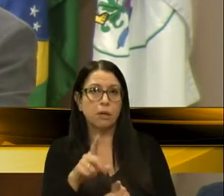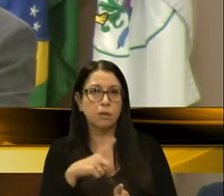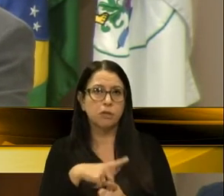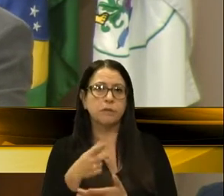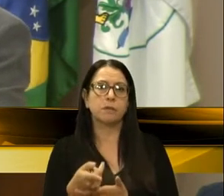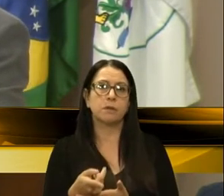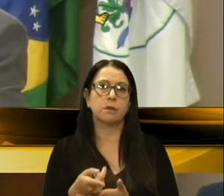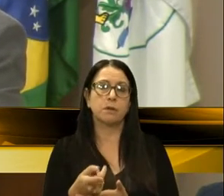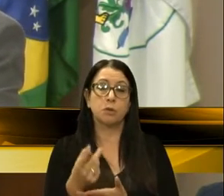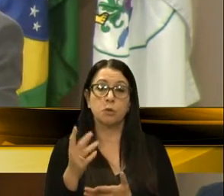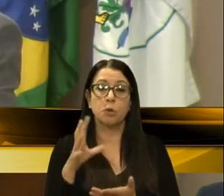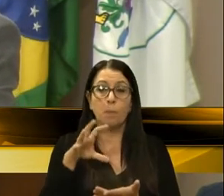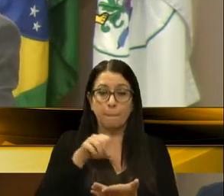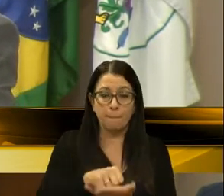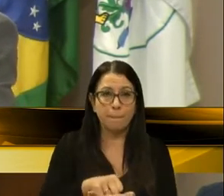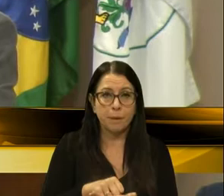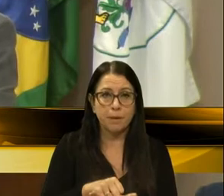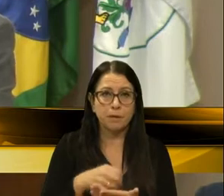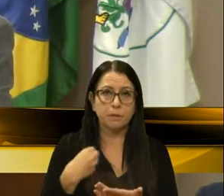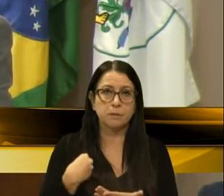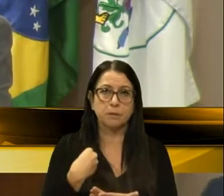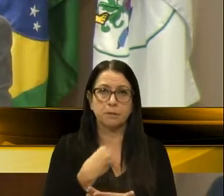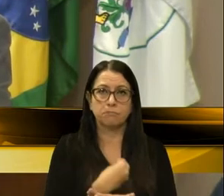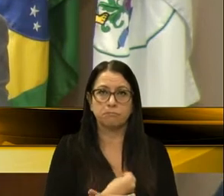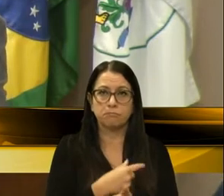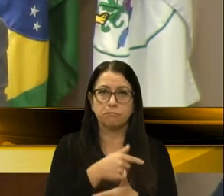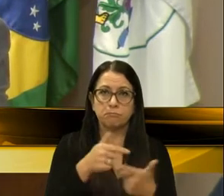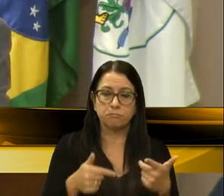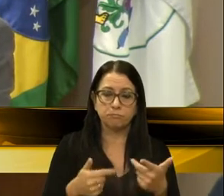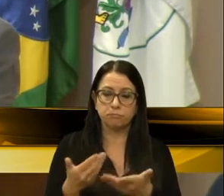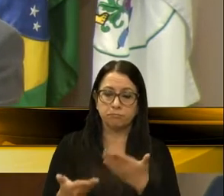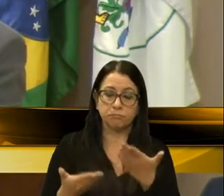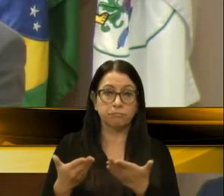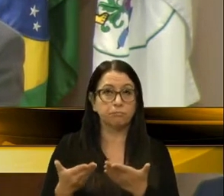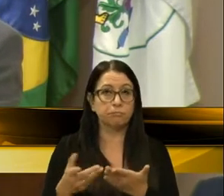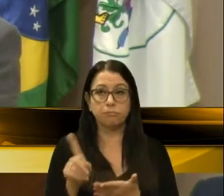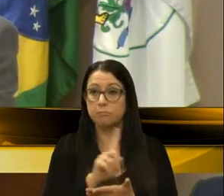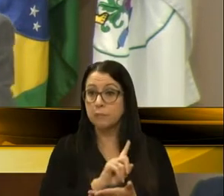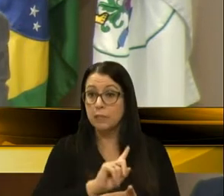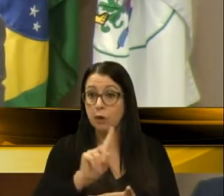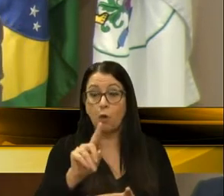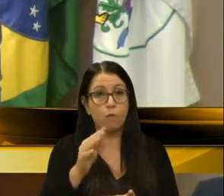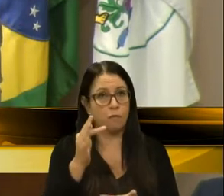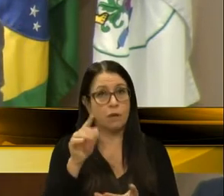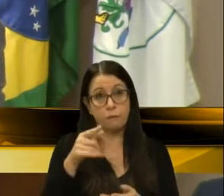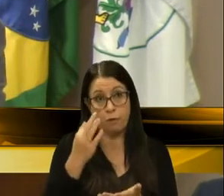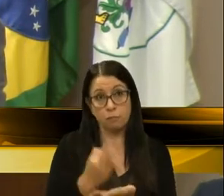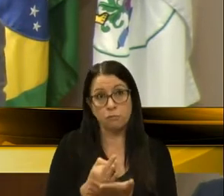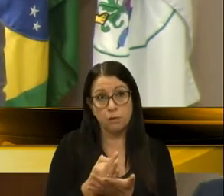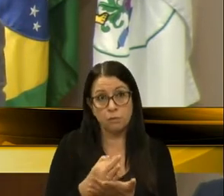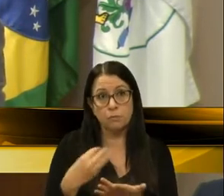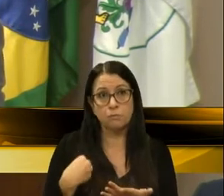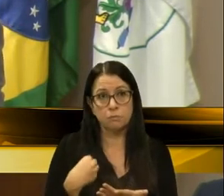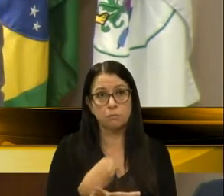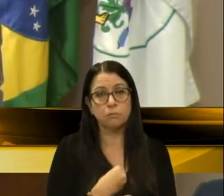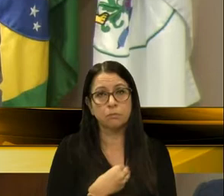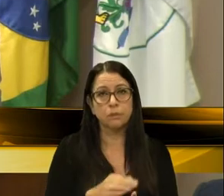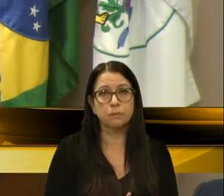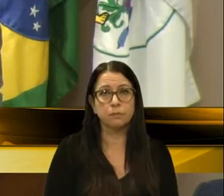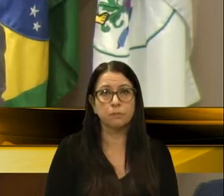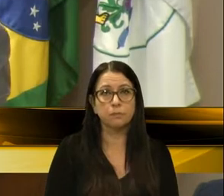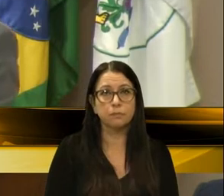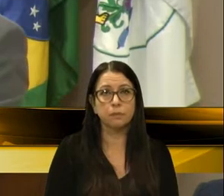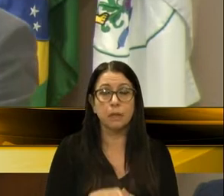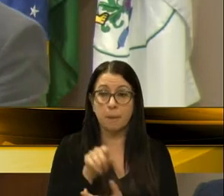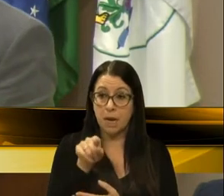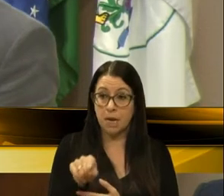tiveram marcadas as suas consultas, enfim, seus atendimentos, e não compareceram aos mesmos,